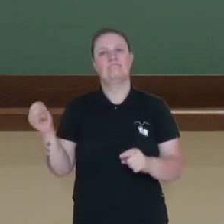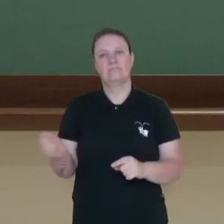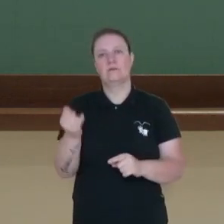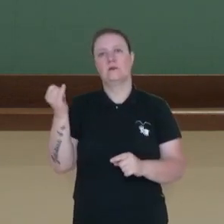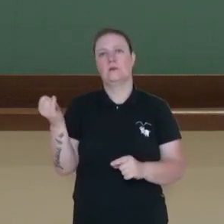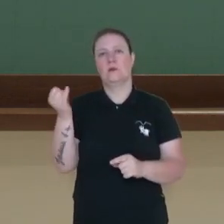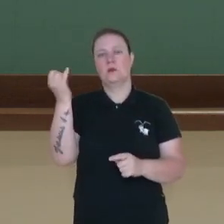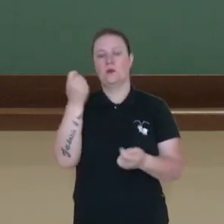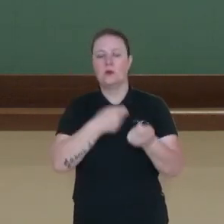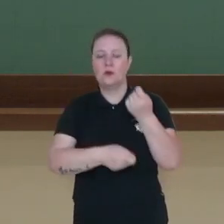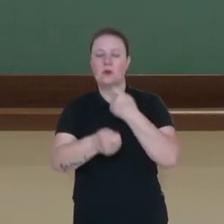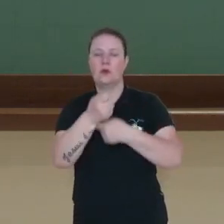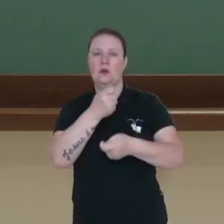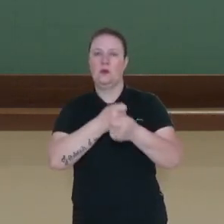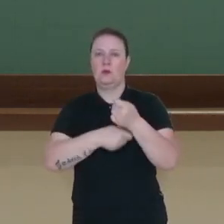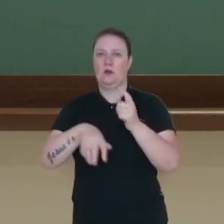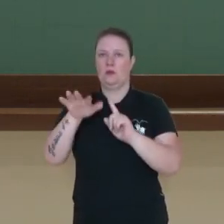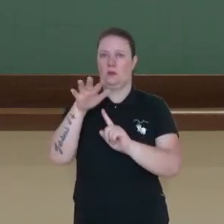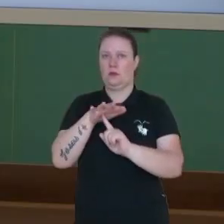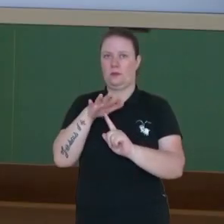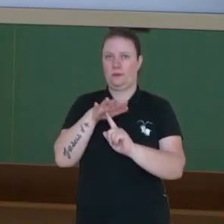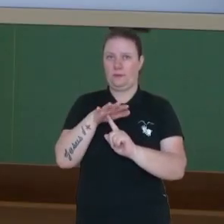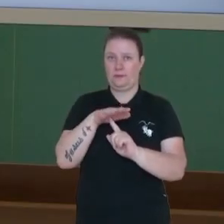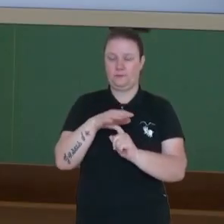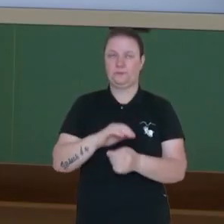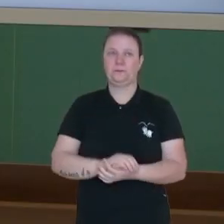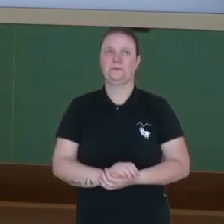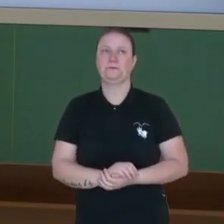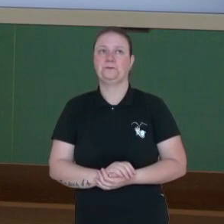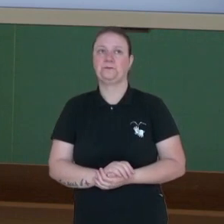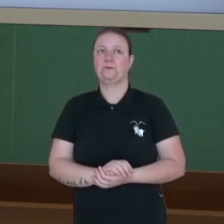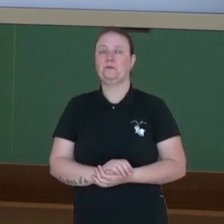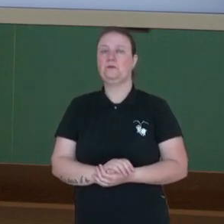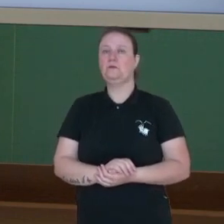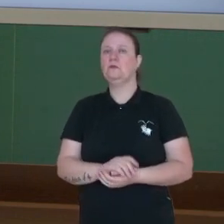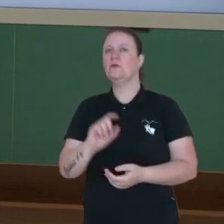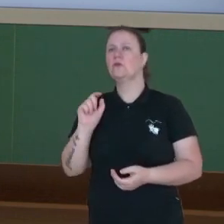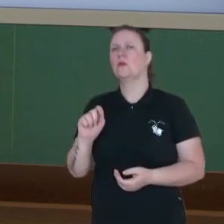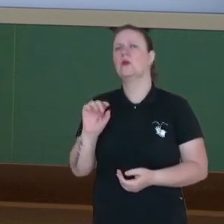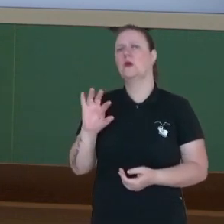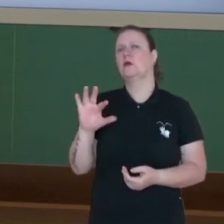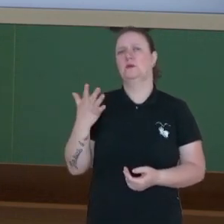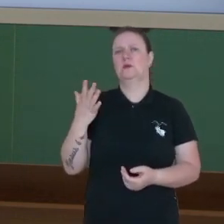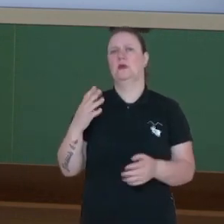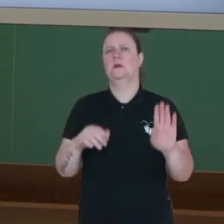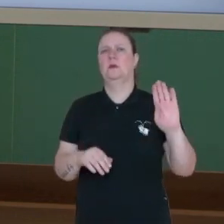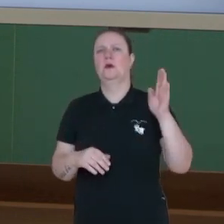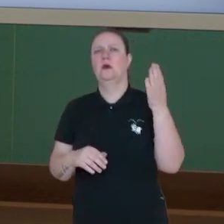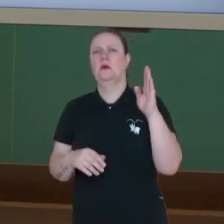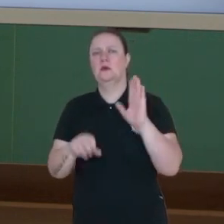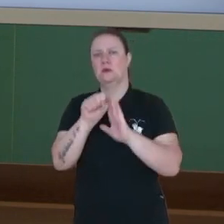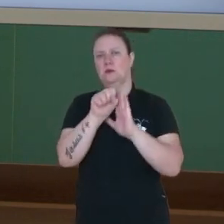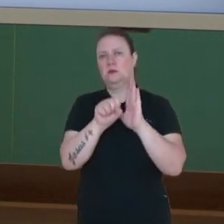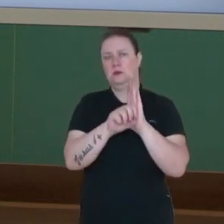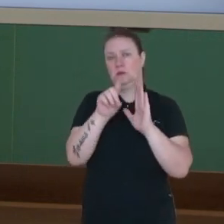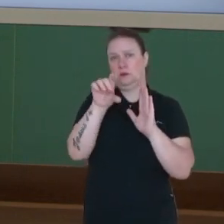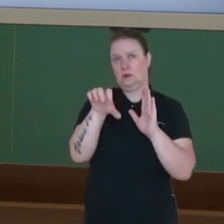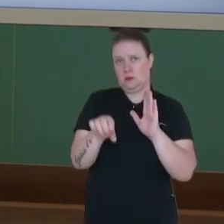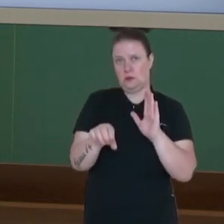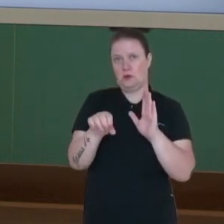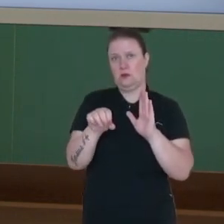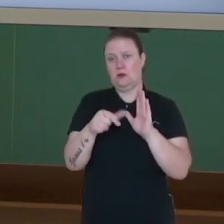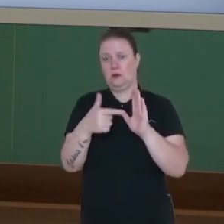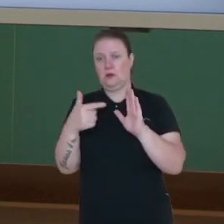ciclo econômico que o Paraná viveu, né? O ciclo da madeira, ela vai acontecer ali por volta do século XIX e século XX,